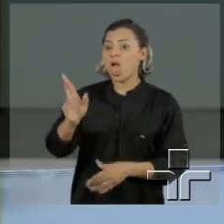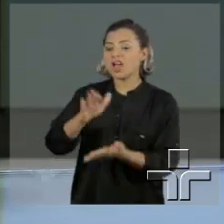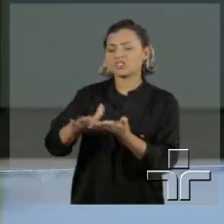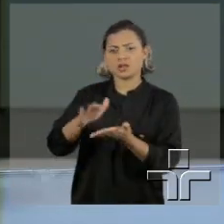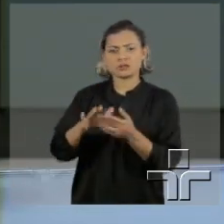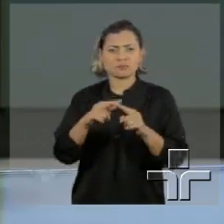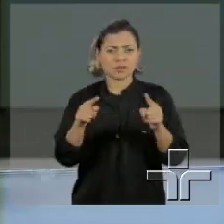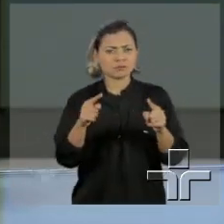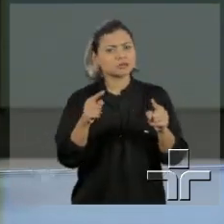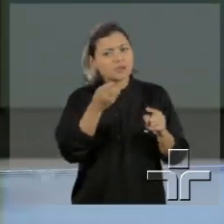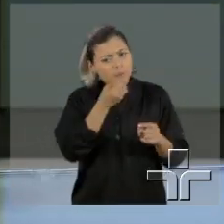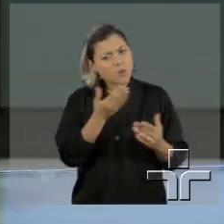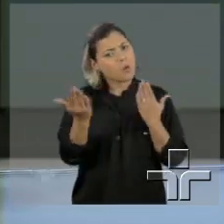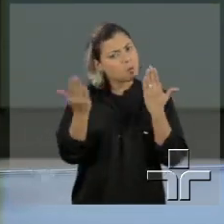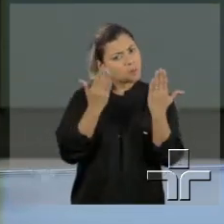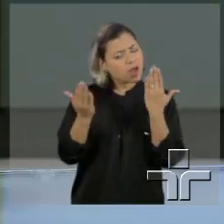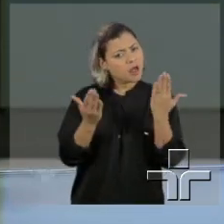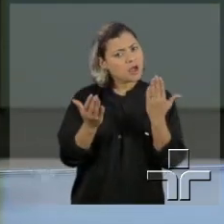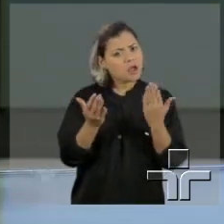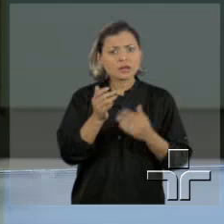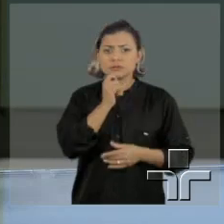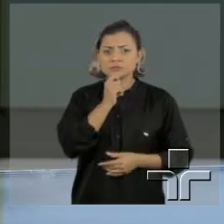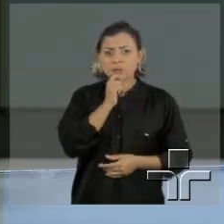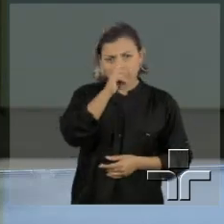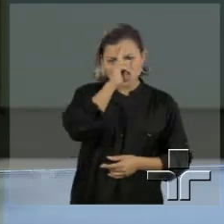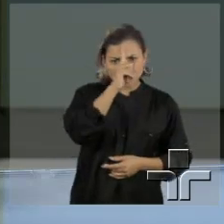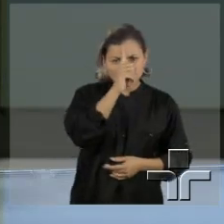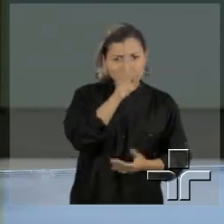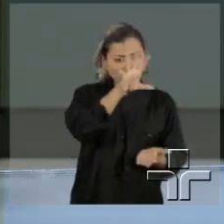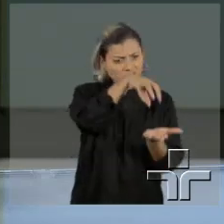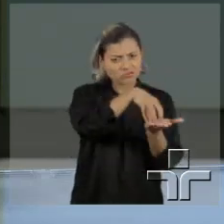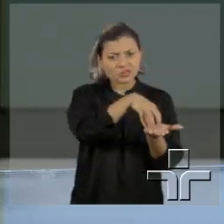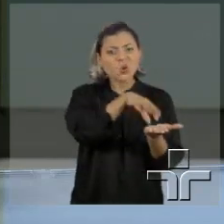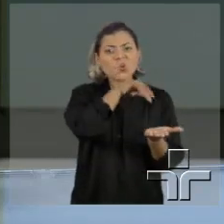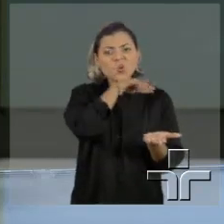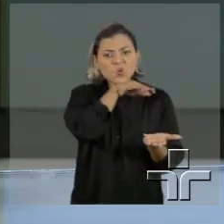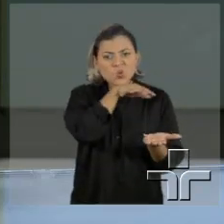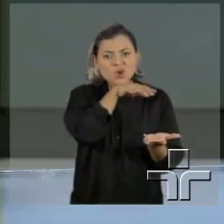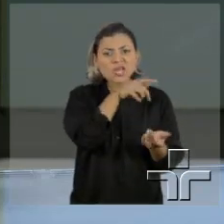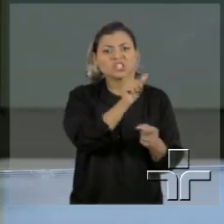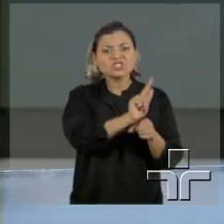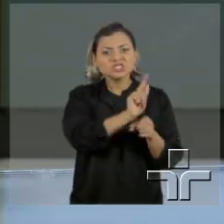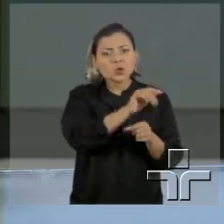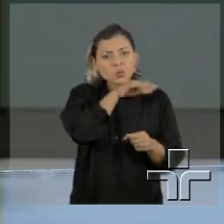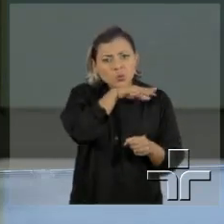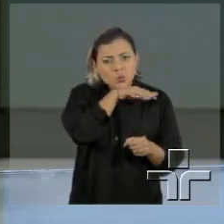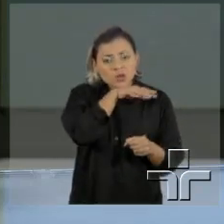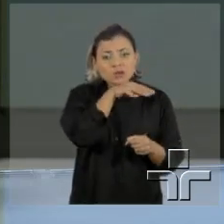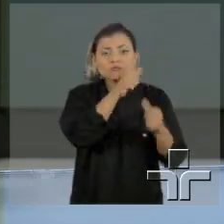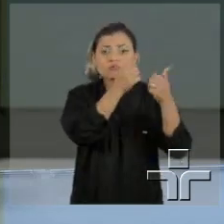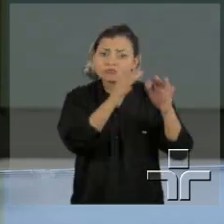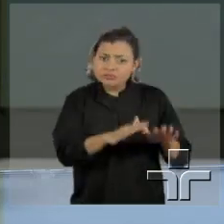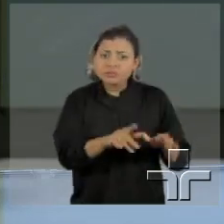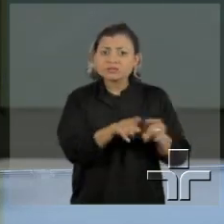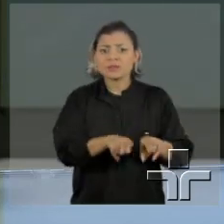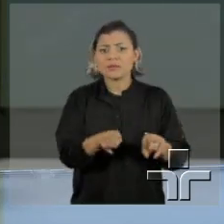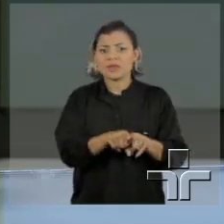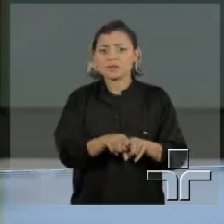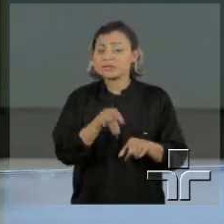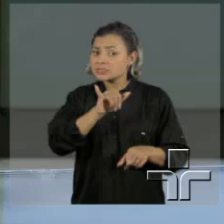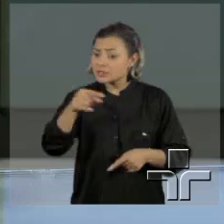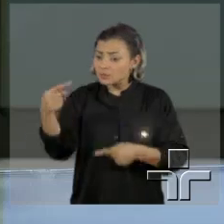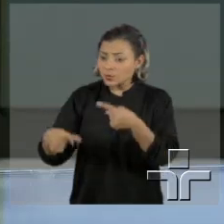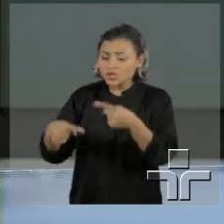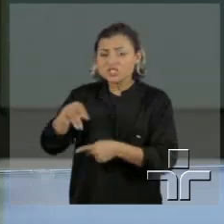sempre de comparar. Um mau uso de um hospital não transforma um hospital em algo que tenha que ser destruído. Uma política mal feita,